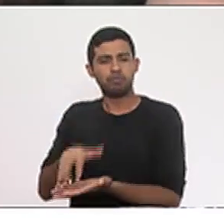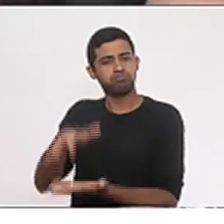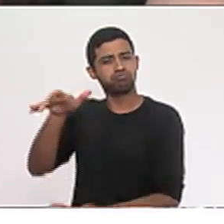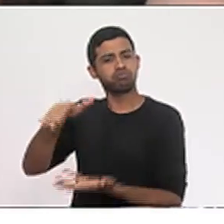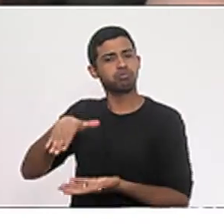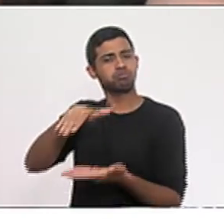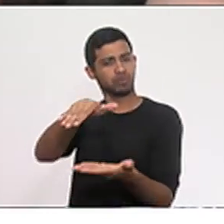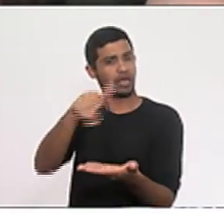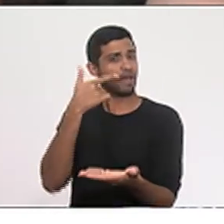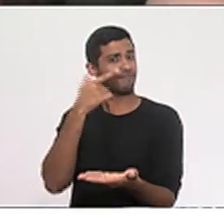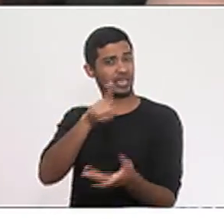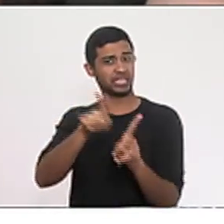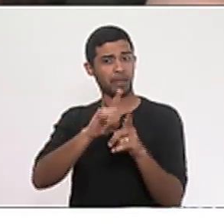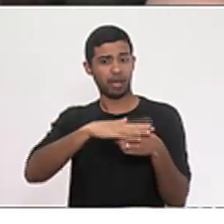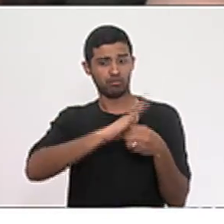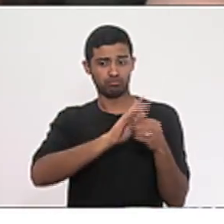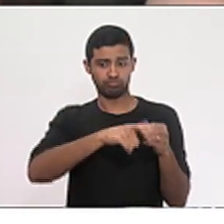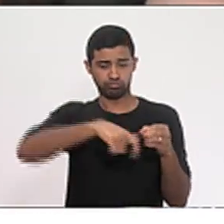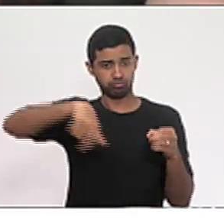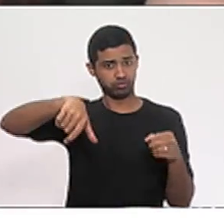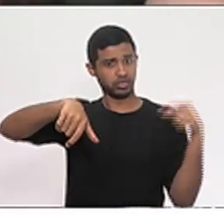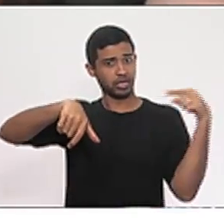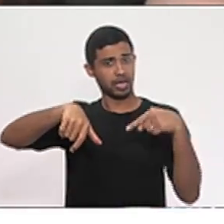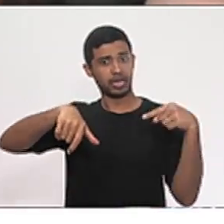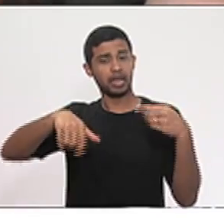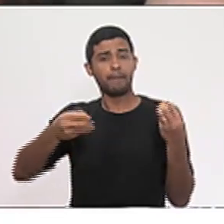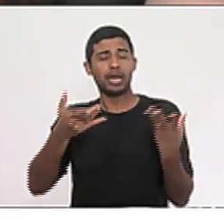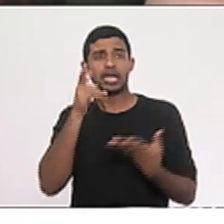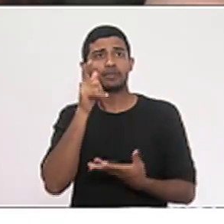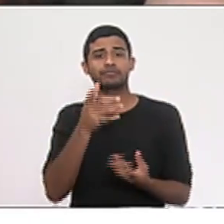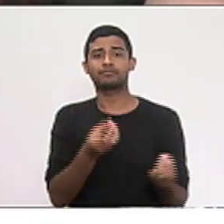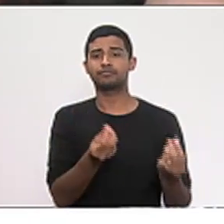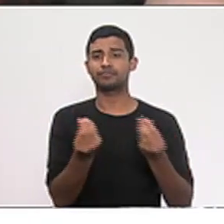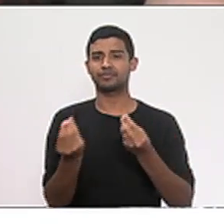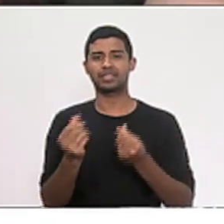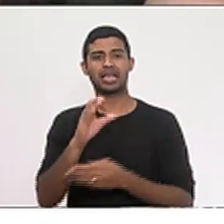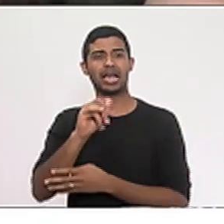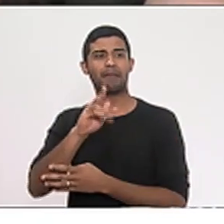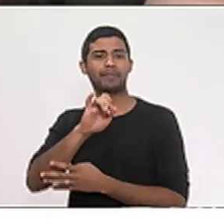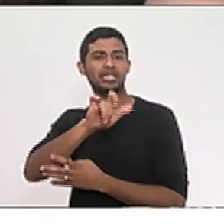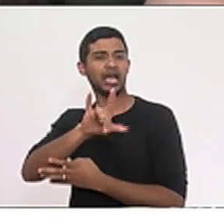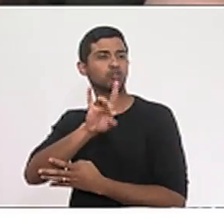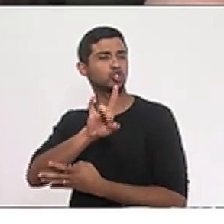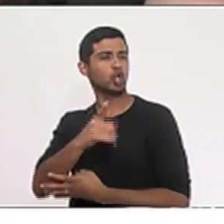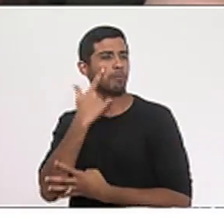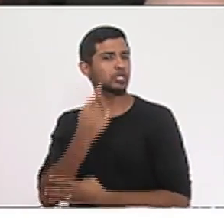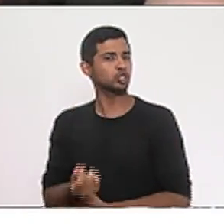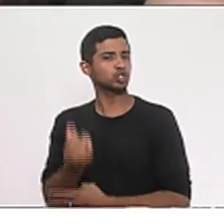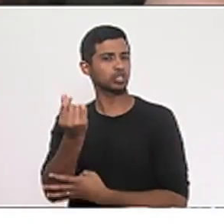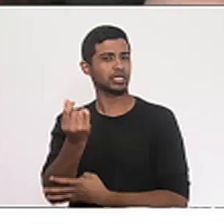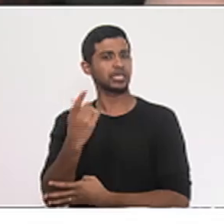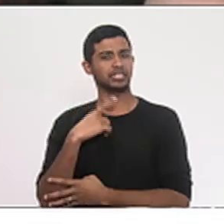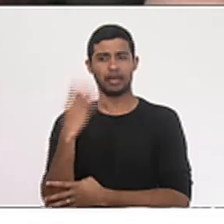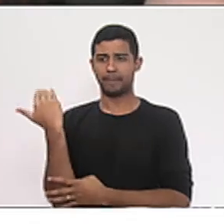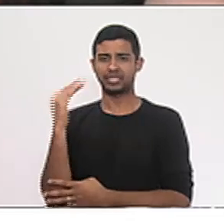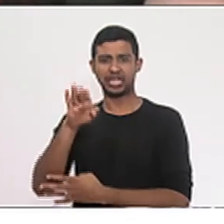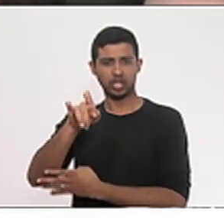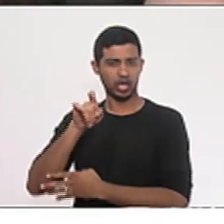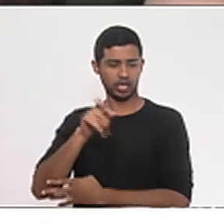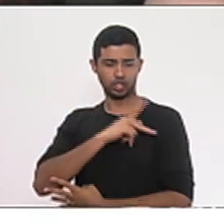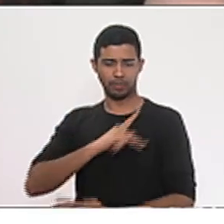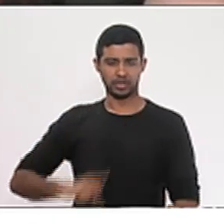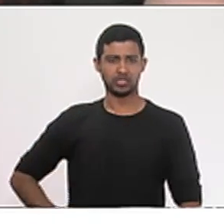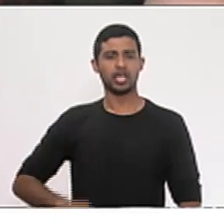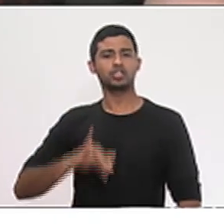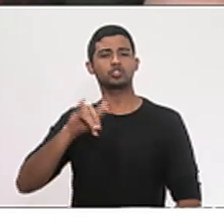do esgotamento sanitário para os interesses do capital. Aqui enfrentamos o ex-presidente Jorge Pisciani,